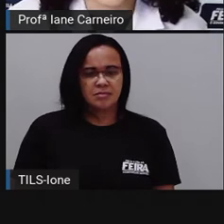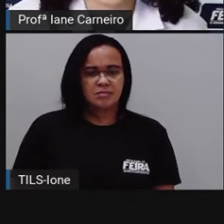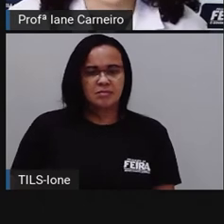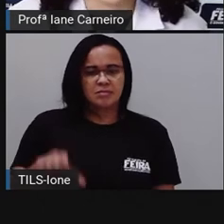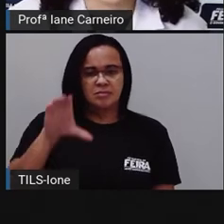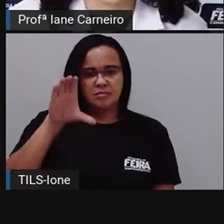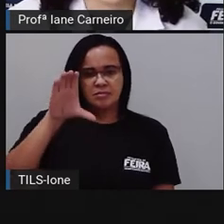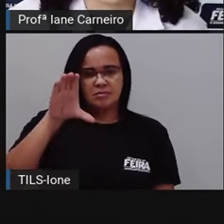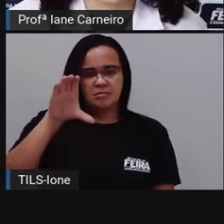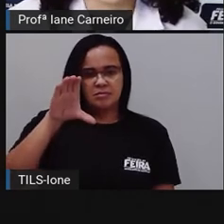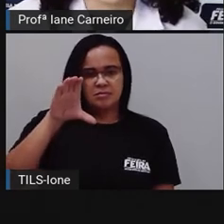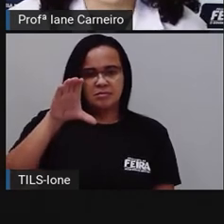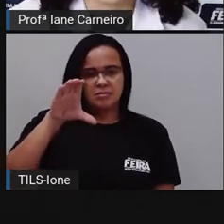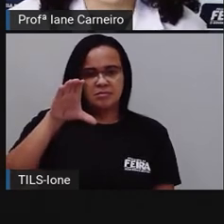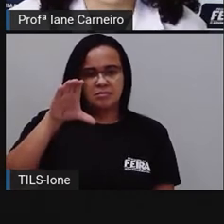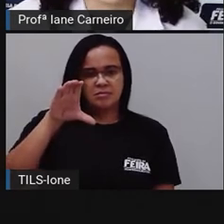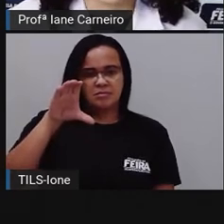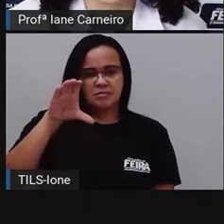Cordeiro.